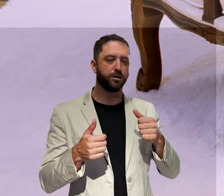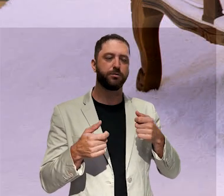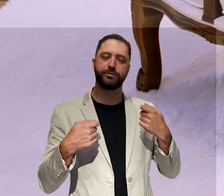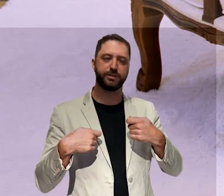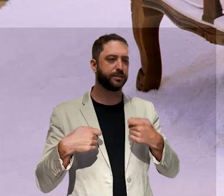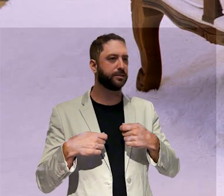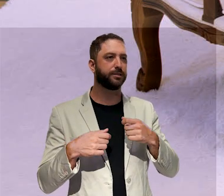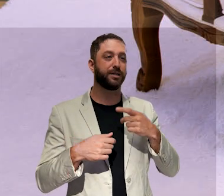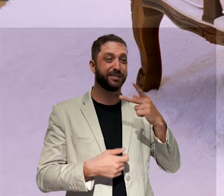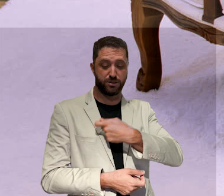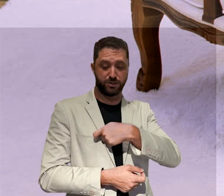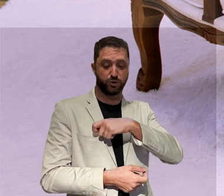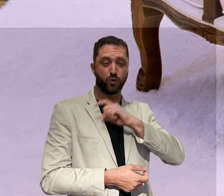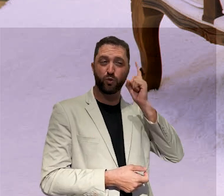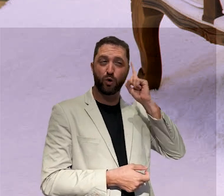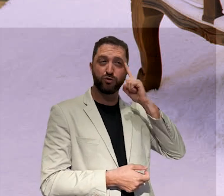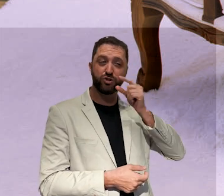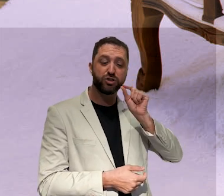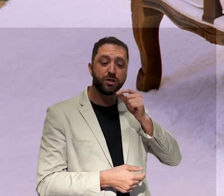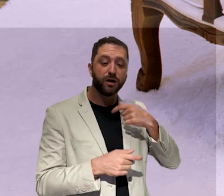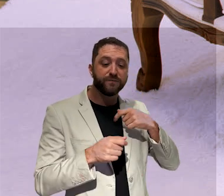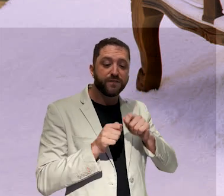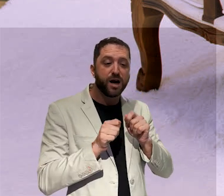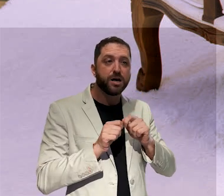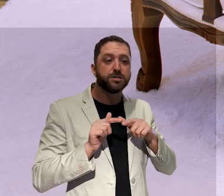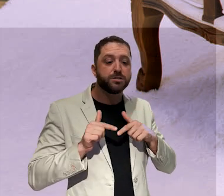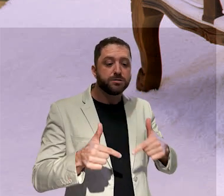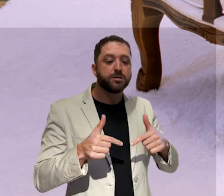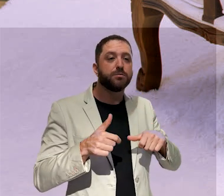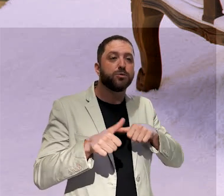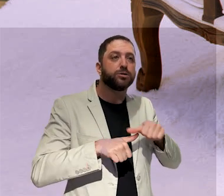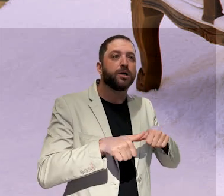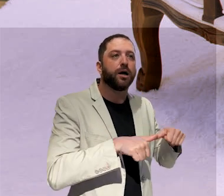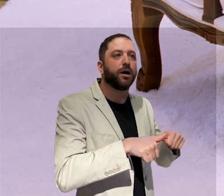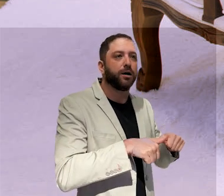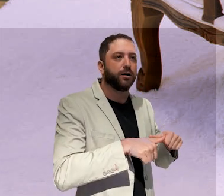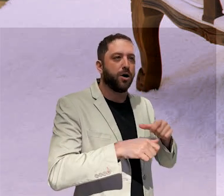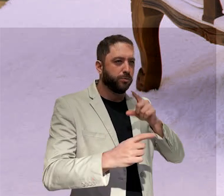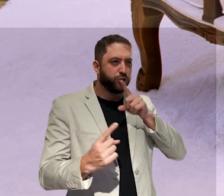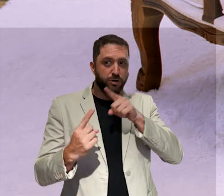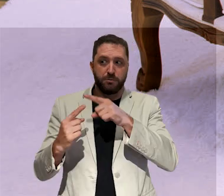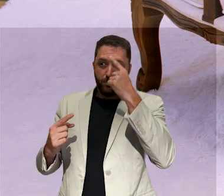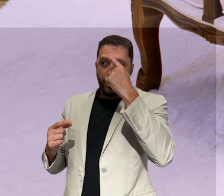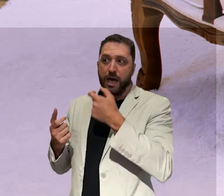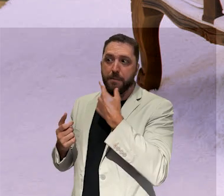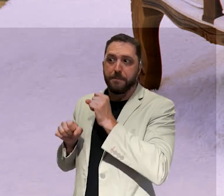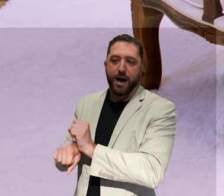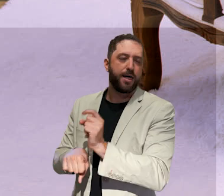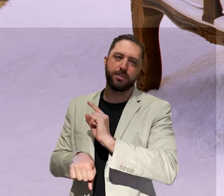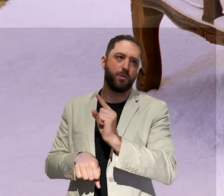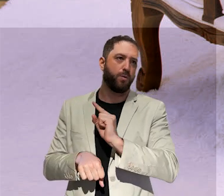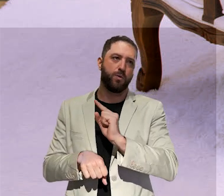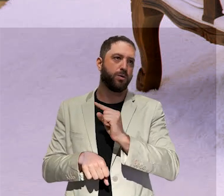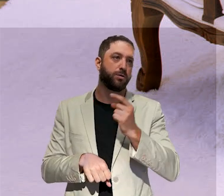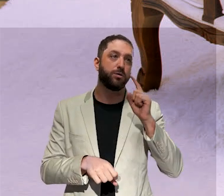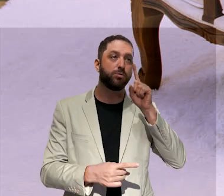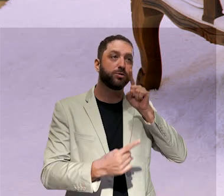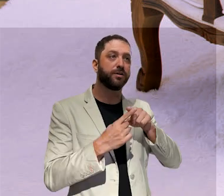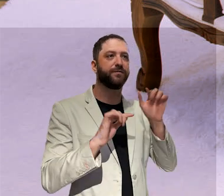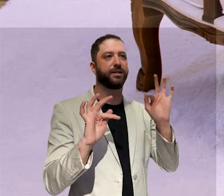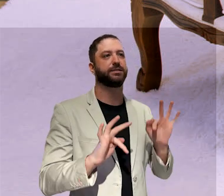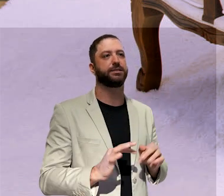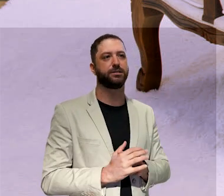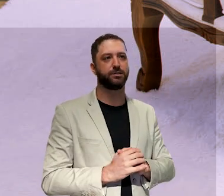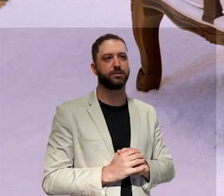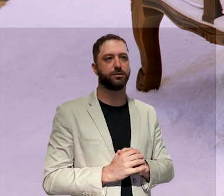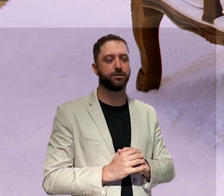mudar a sua vida hoje? Foque nos sistemas de ações diárias. A meta não tem que ser parar de tomar o remédio. A meta